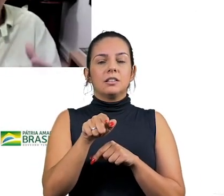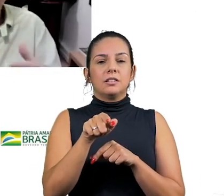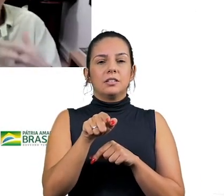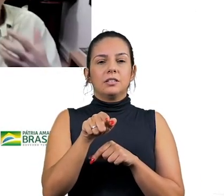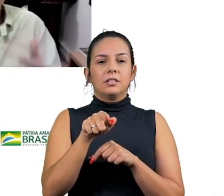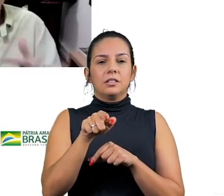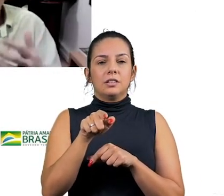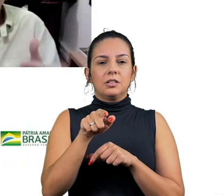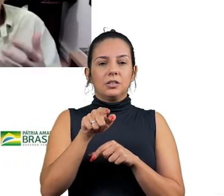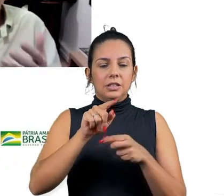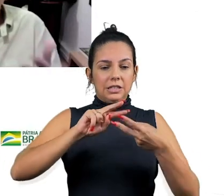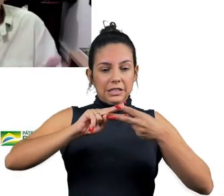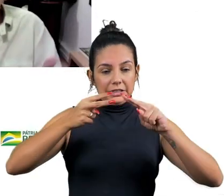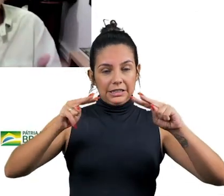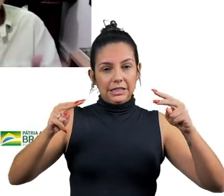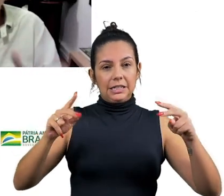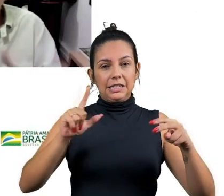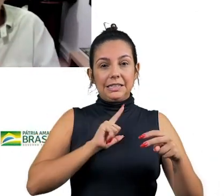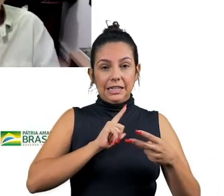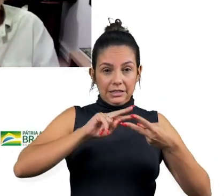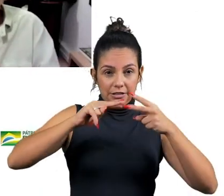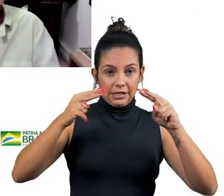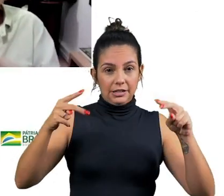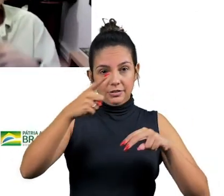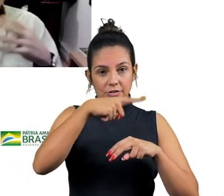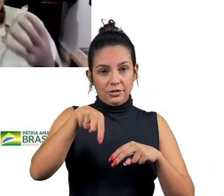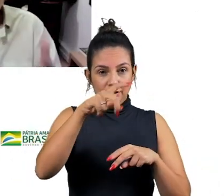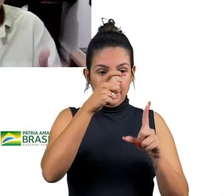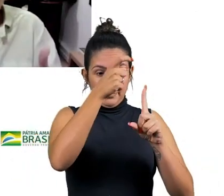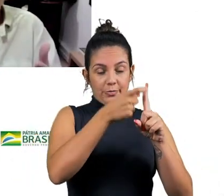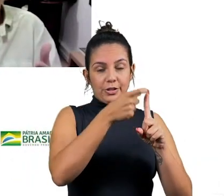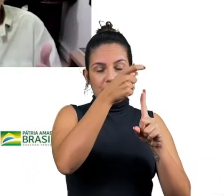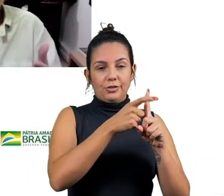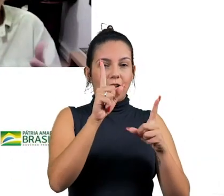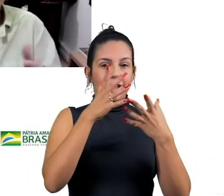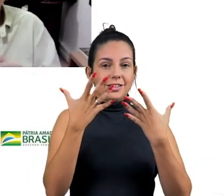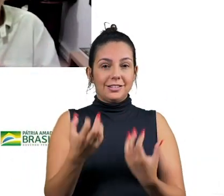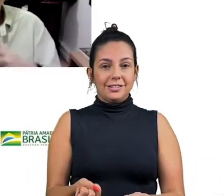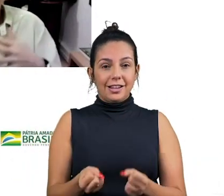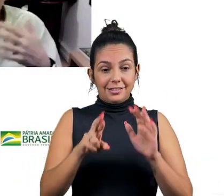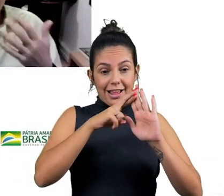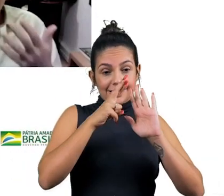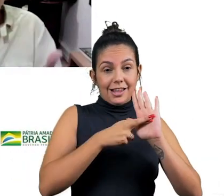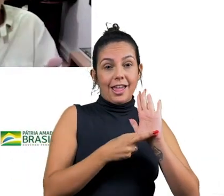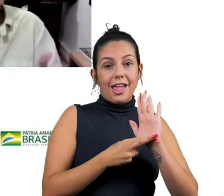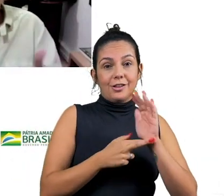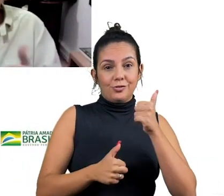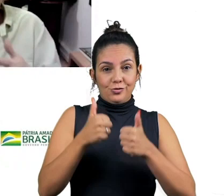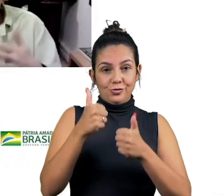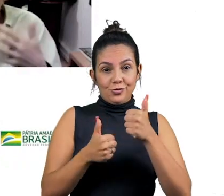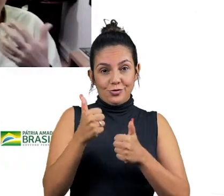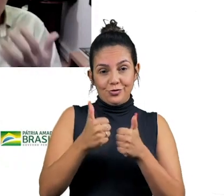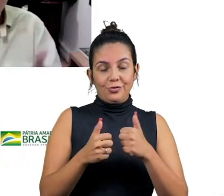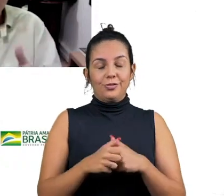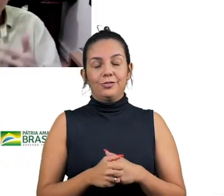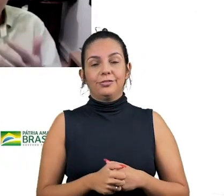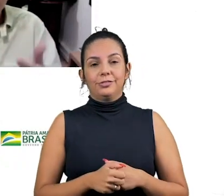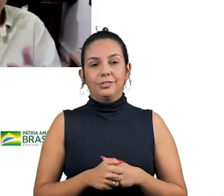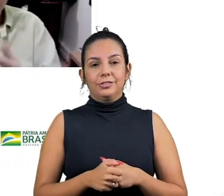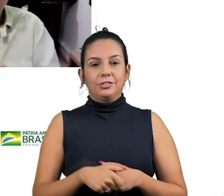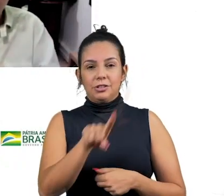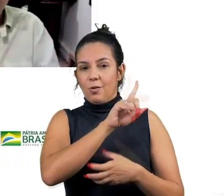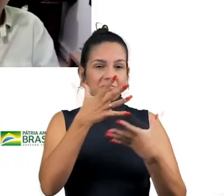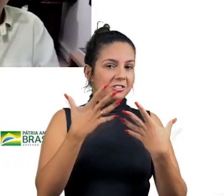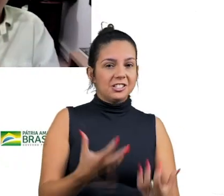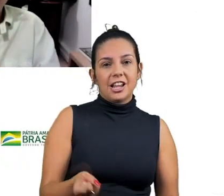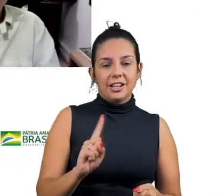o DNA, a autocracia que tem no DNA desses personagens, né, que não aceitam as regras do jogo. O autoritarismo, né, por dentro, né? Que são